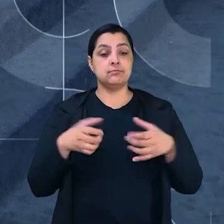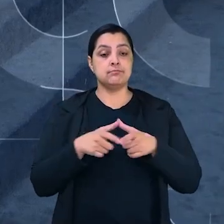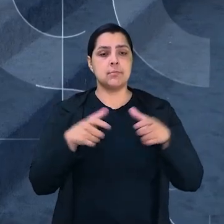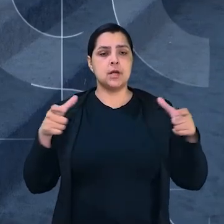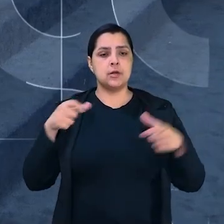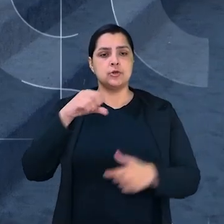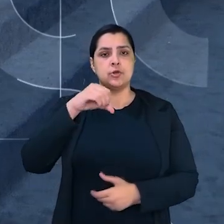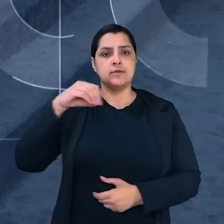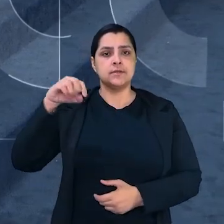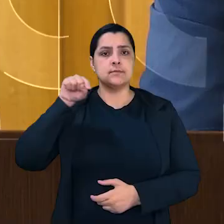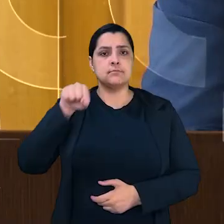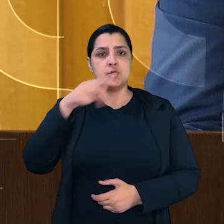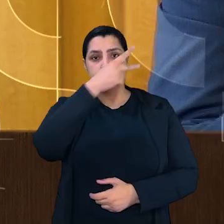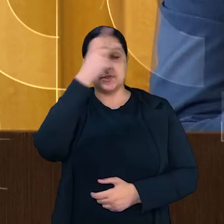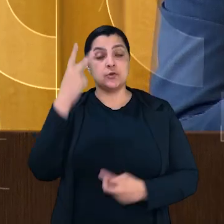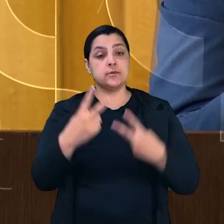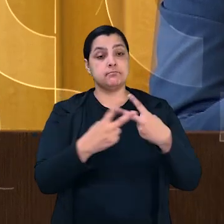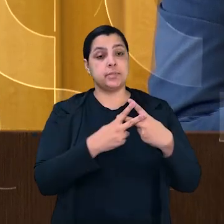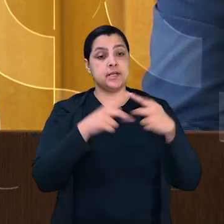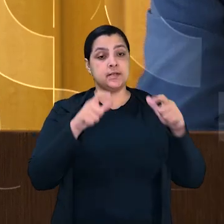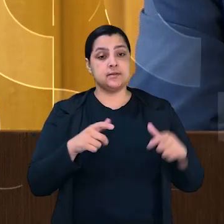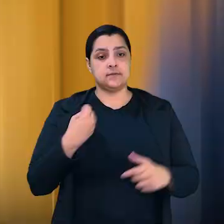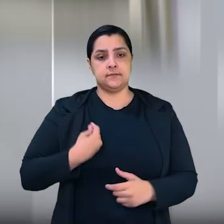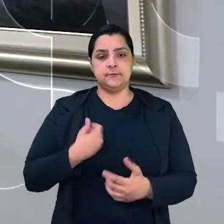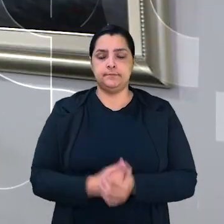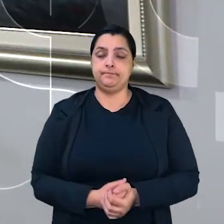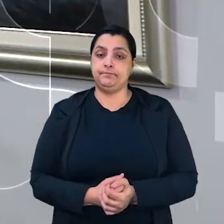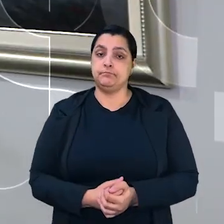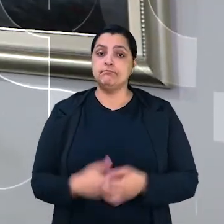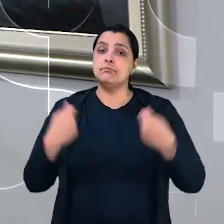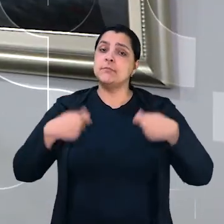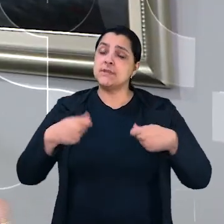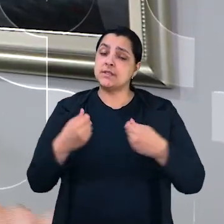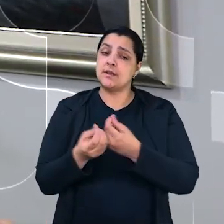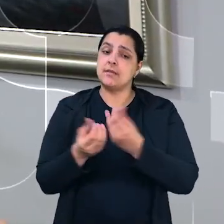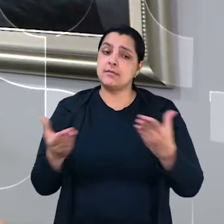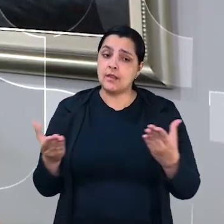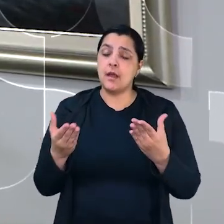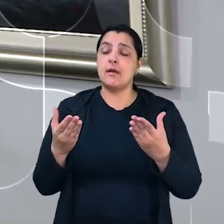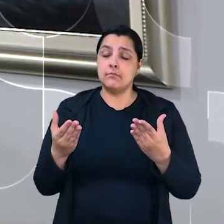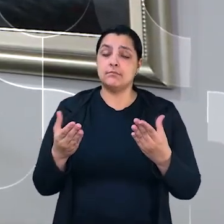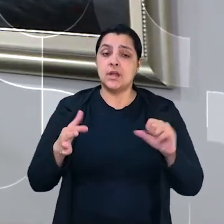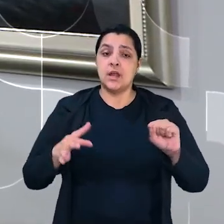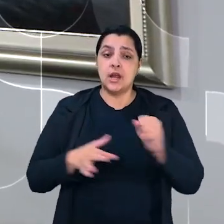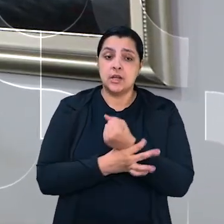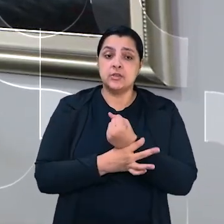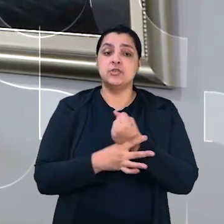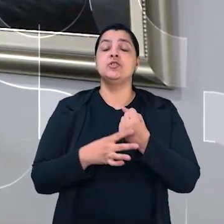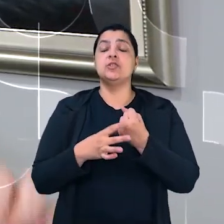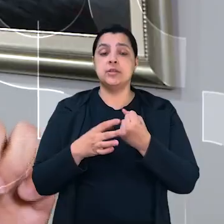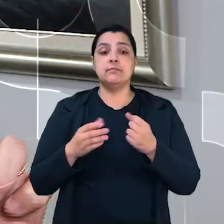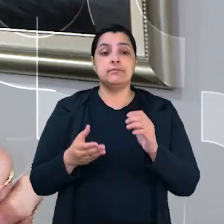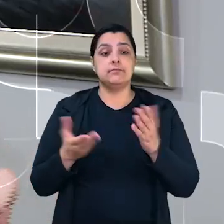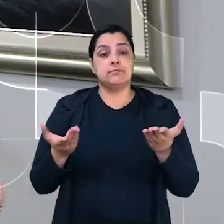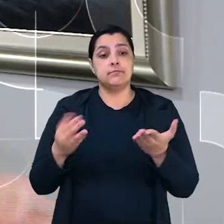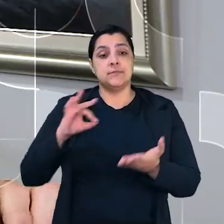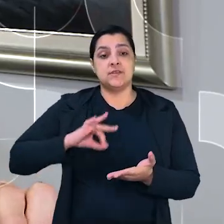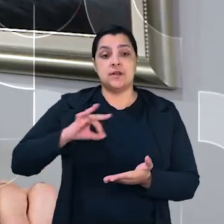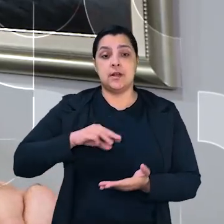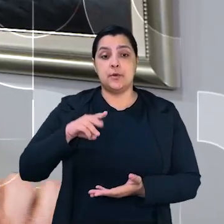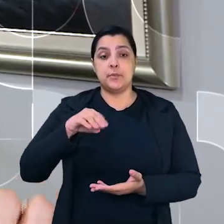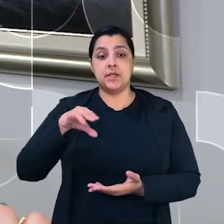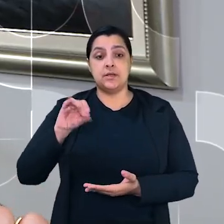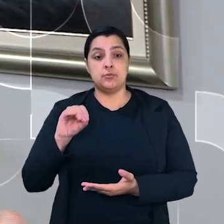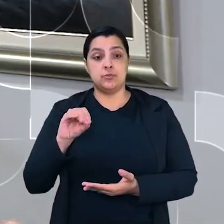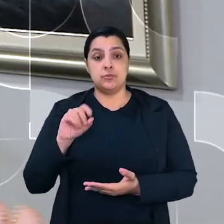dignidade a mais de 900 mil pessoas presas. Que haja uma garantia mínima previdenciária, um seguro e ao